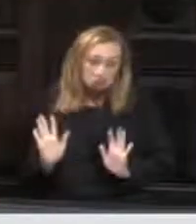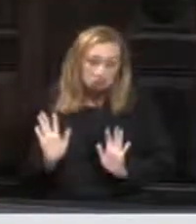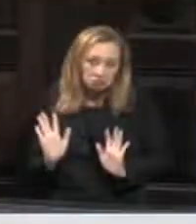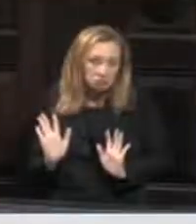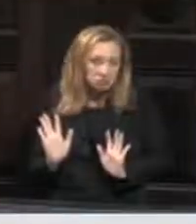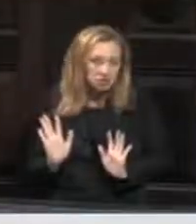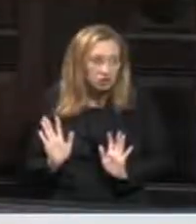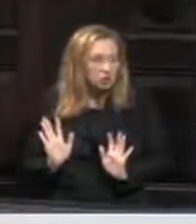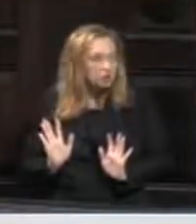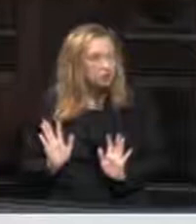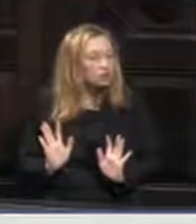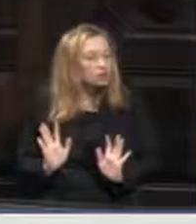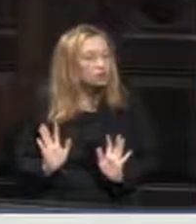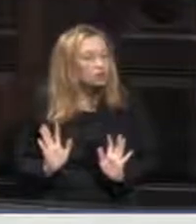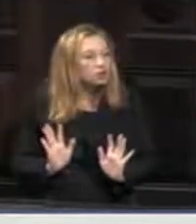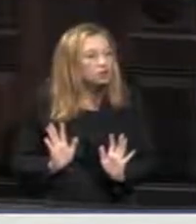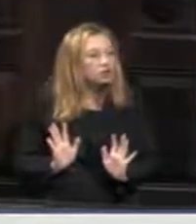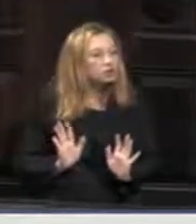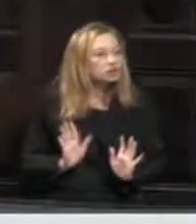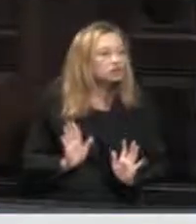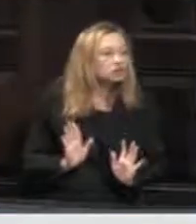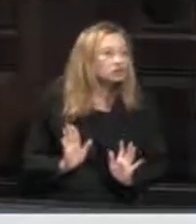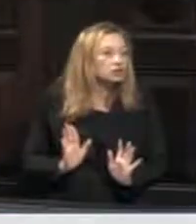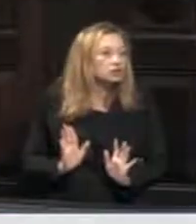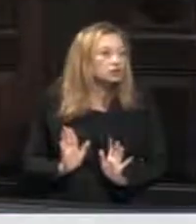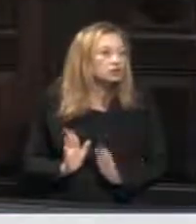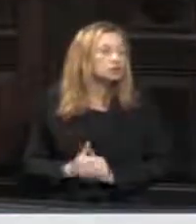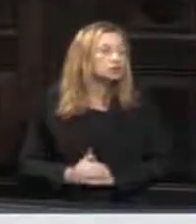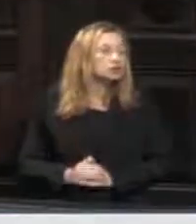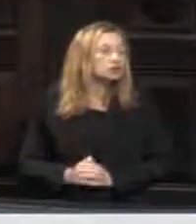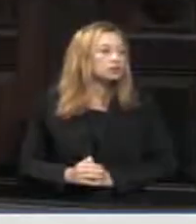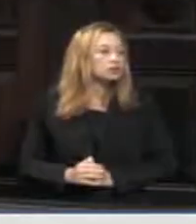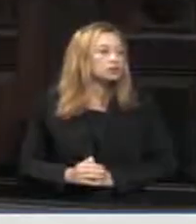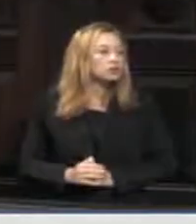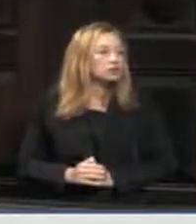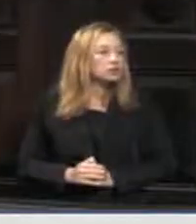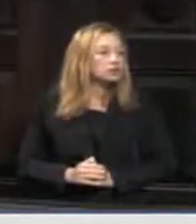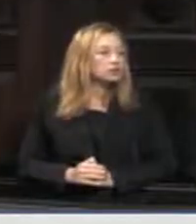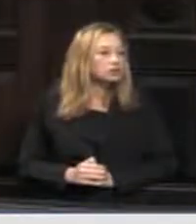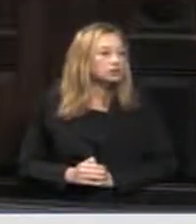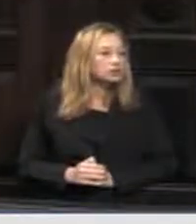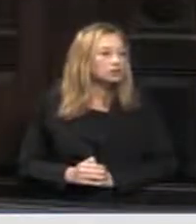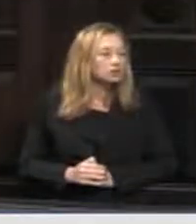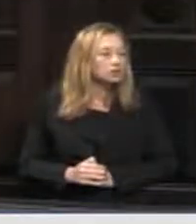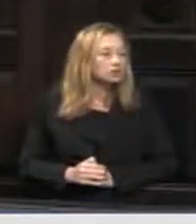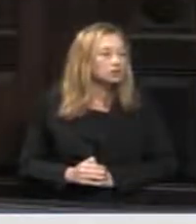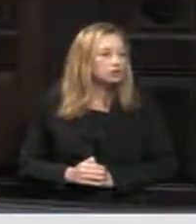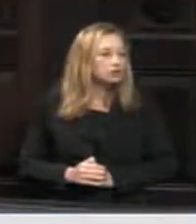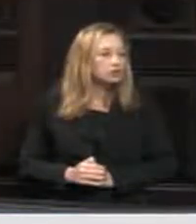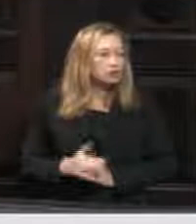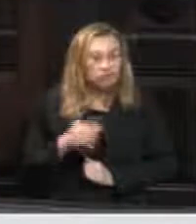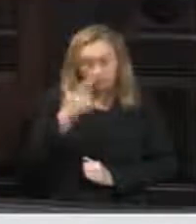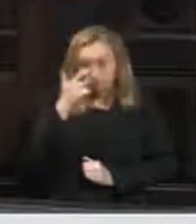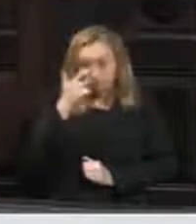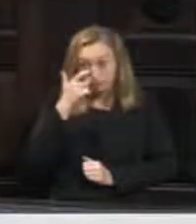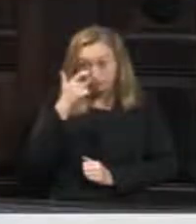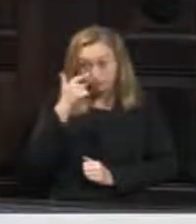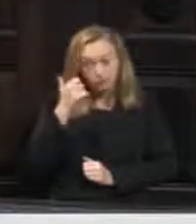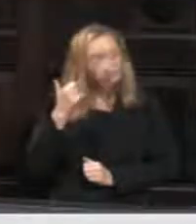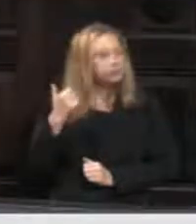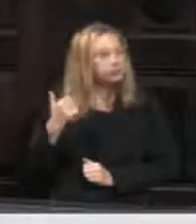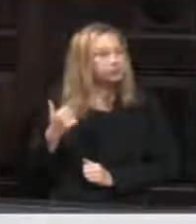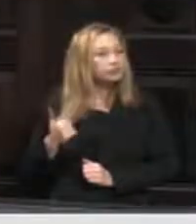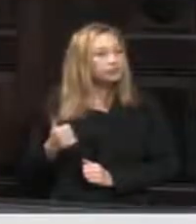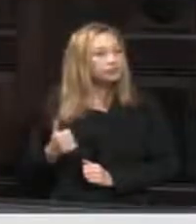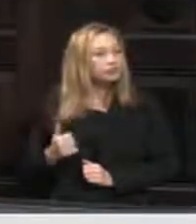Então, não pode ser ao extremo, como eu já ouvi aqui, de